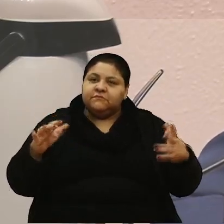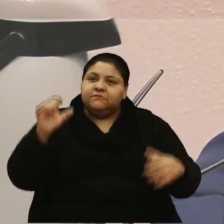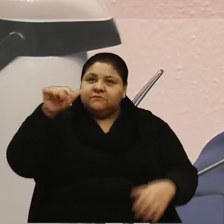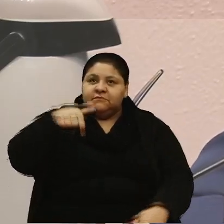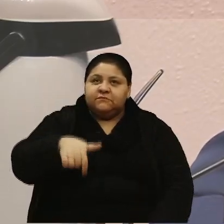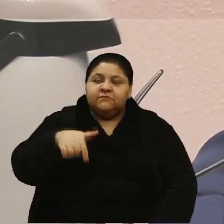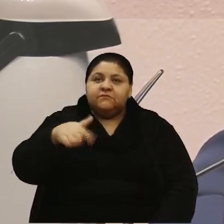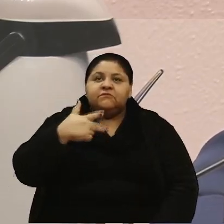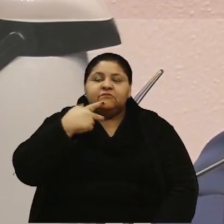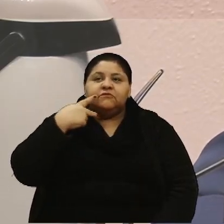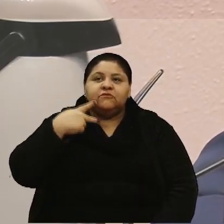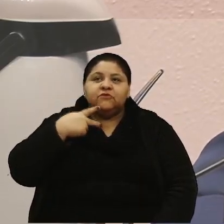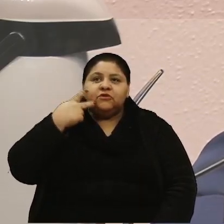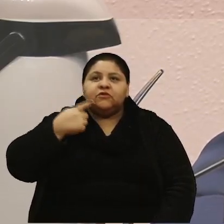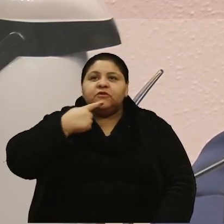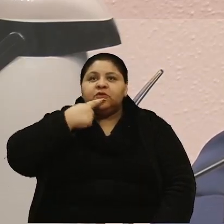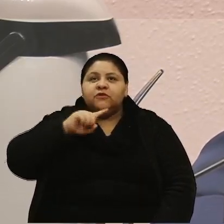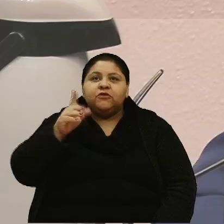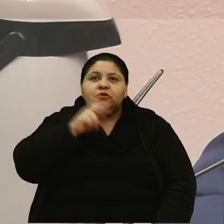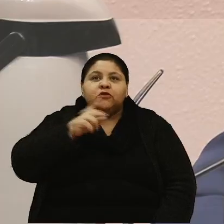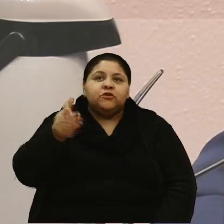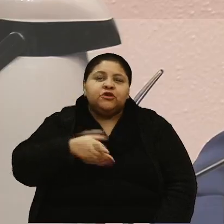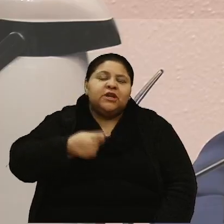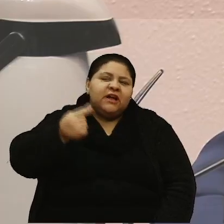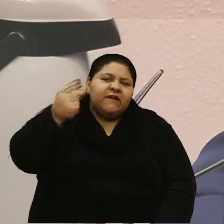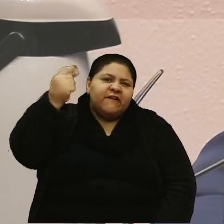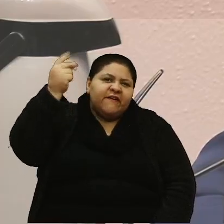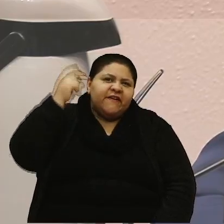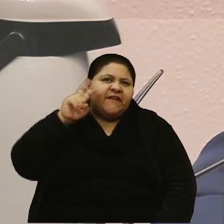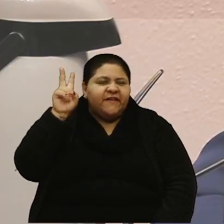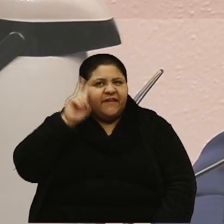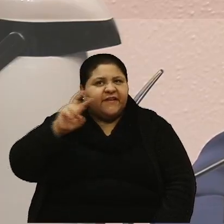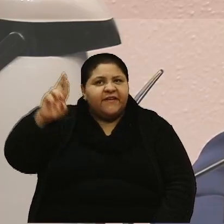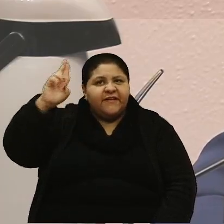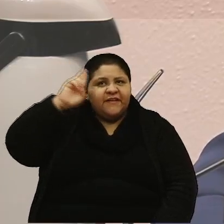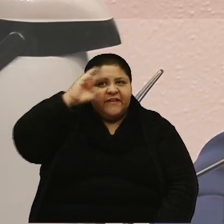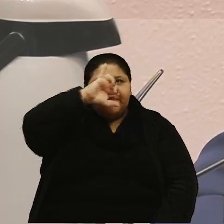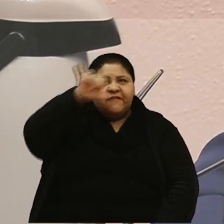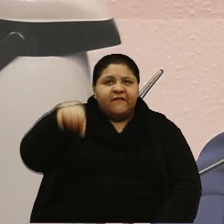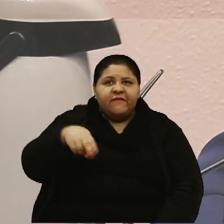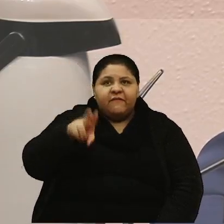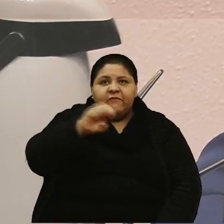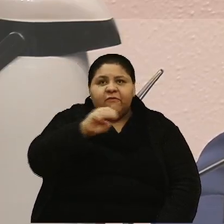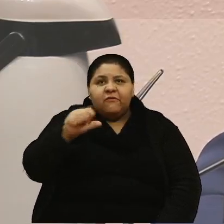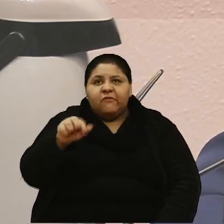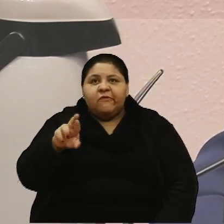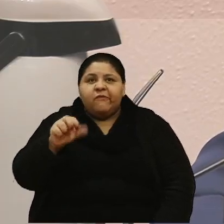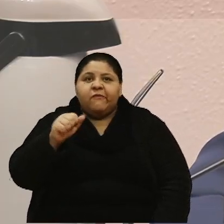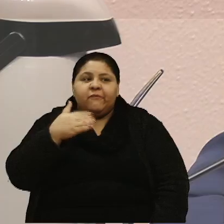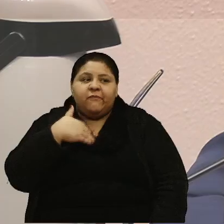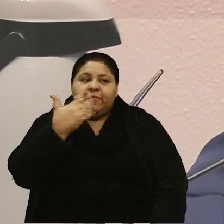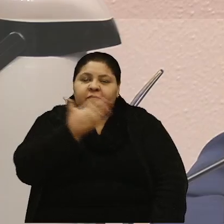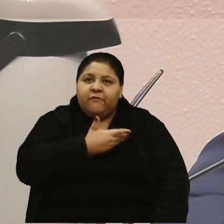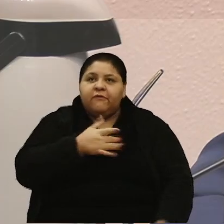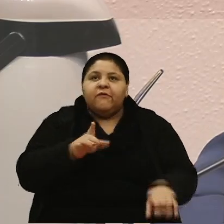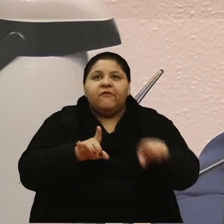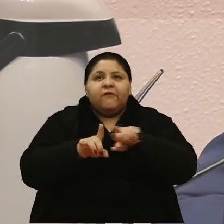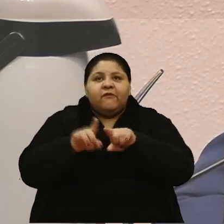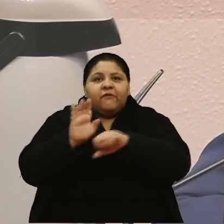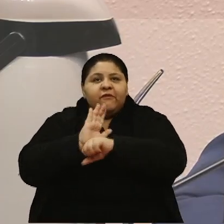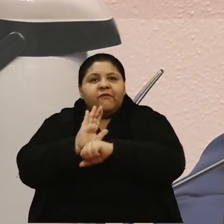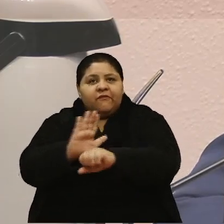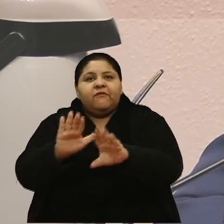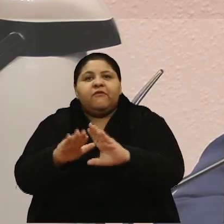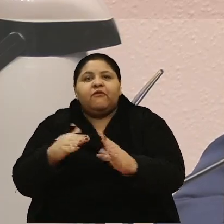pelo Caleb, uma prof já de decana. Eu lembro da diretora Jussara, minha amiga Jussara Piva, que também contribuiu para essa